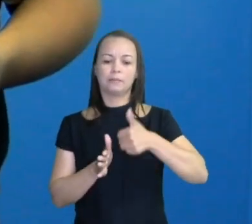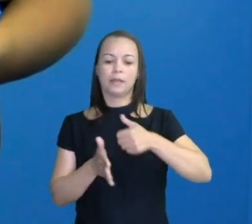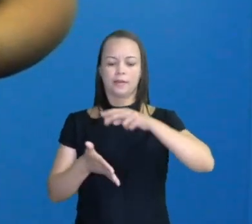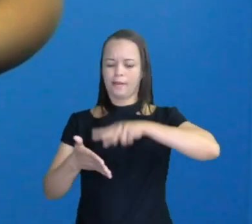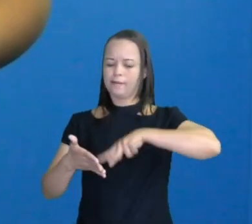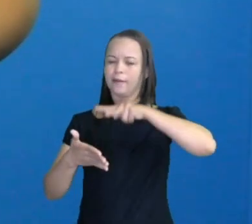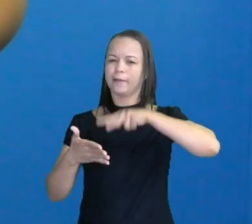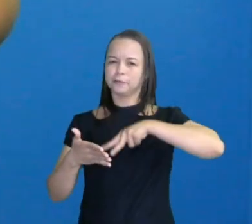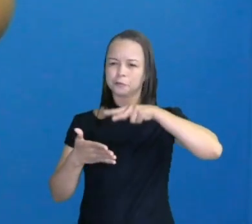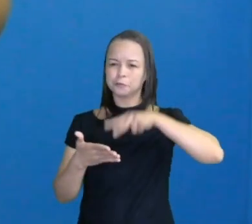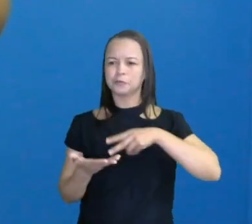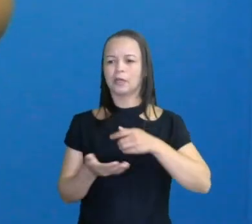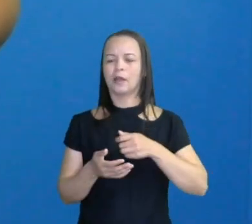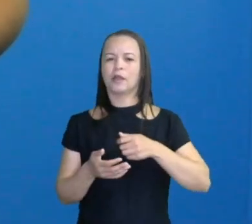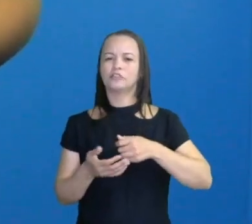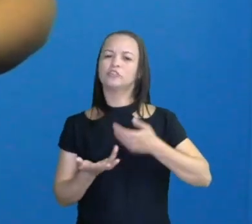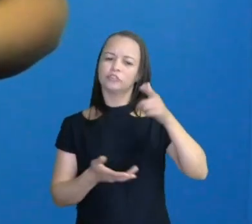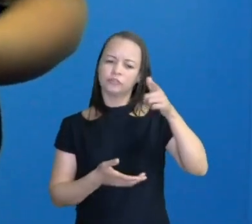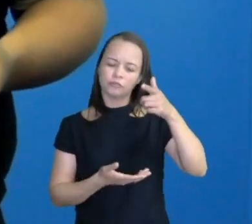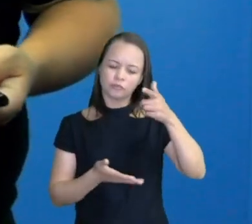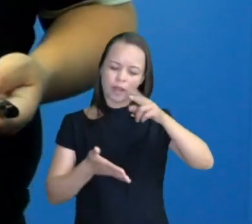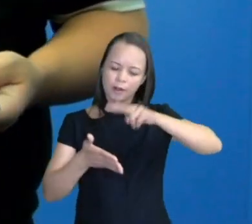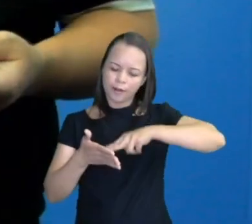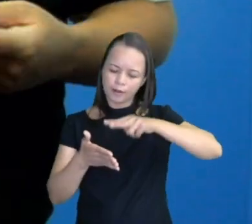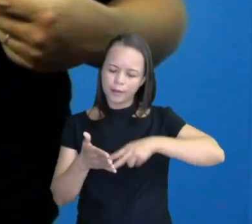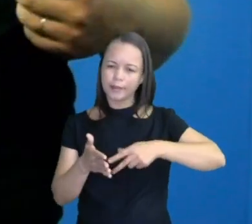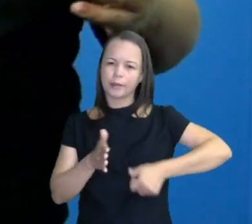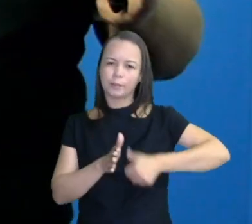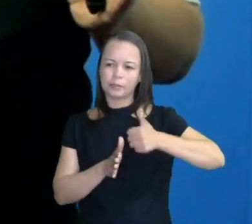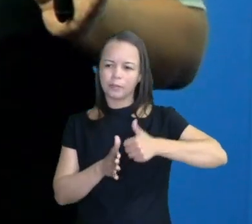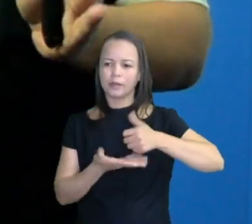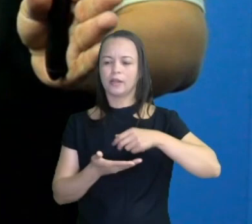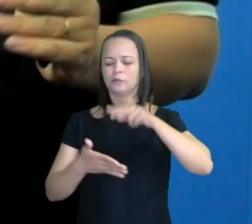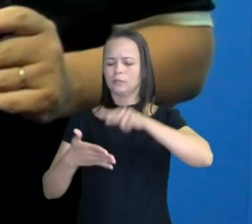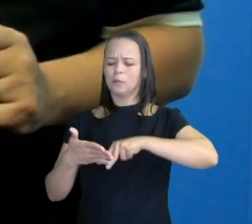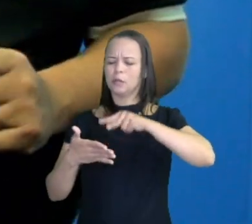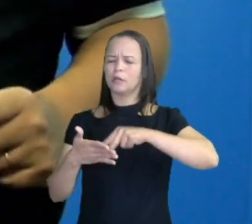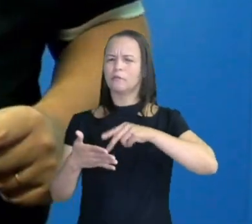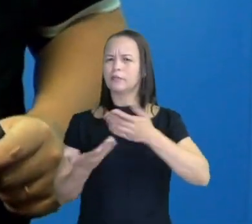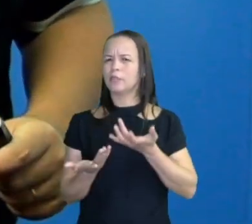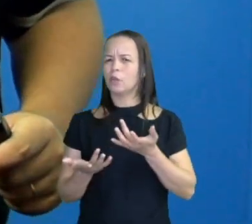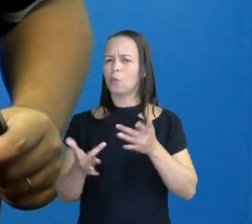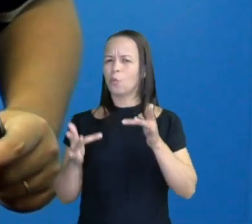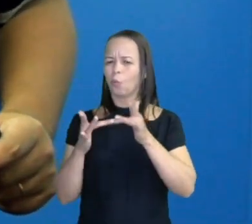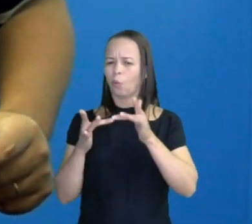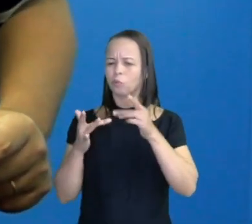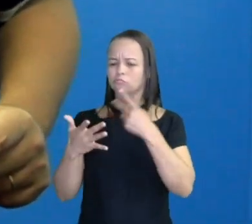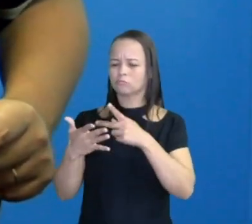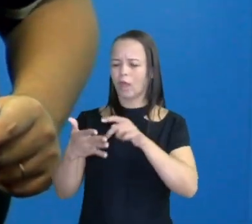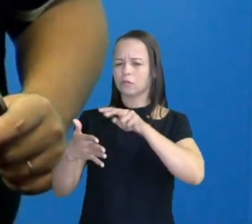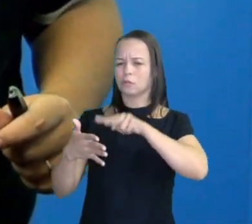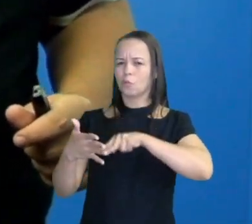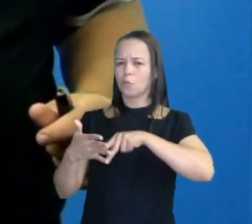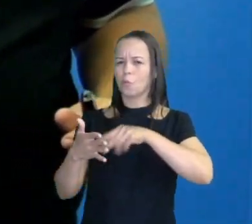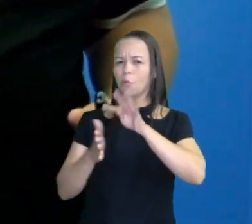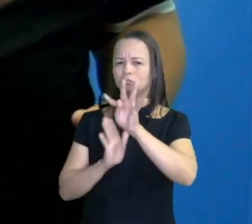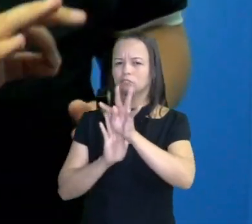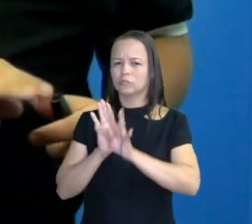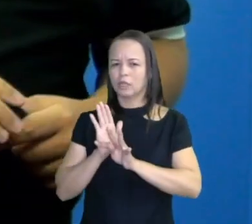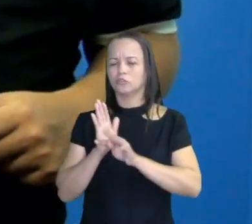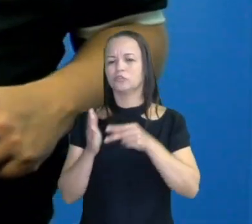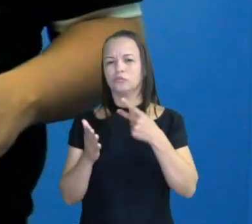ler uma primeira vez, vai ver o texto, a gente vai ter aquele primeiro contato com ele. Nessa parte, a gente está fazendo